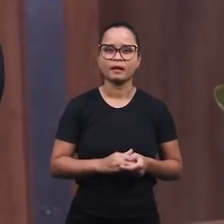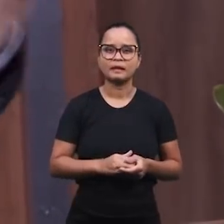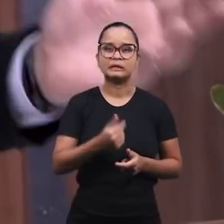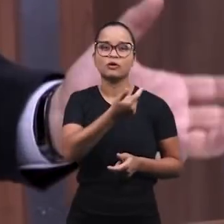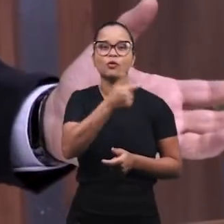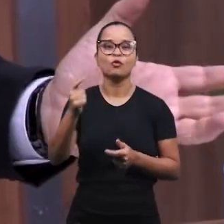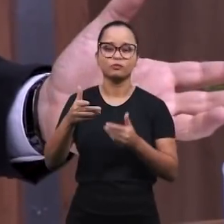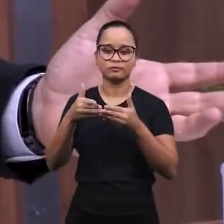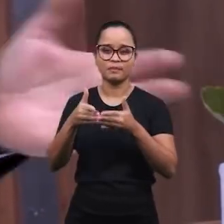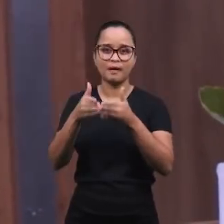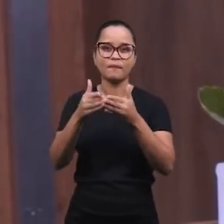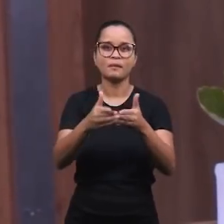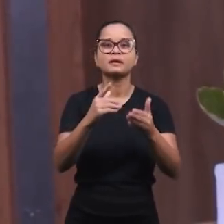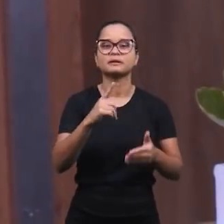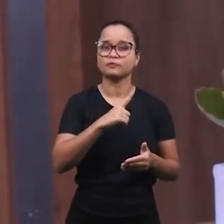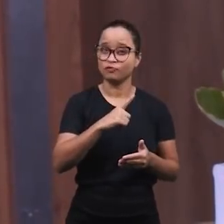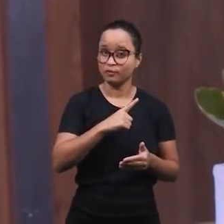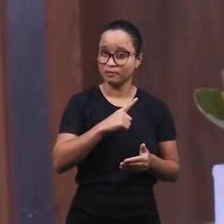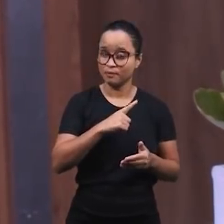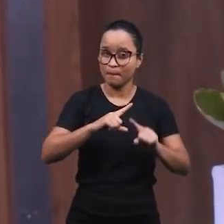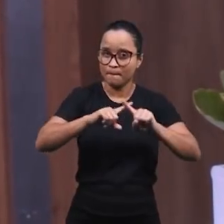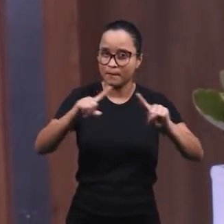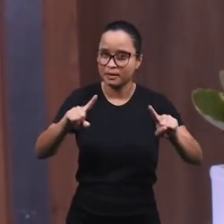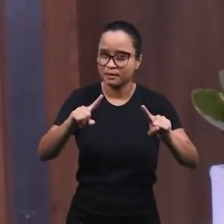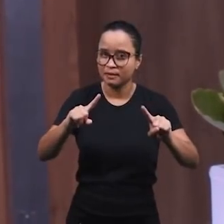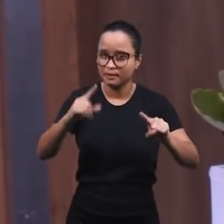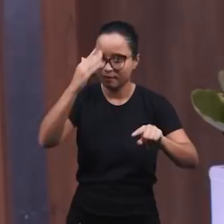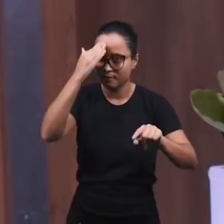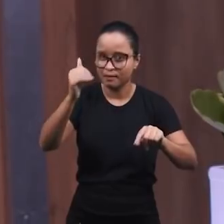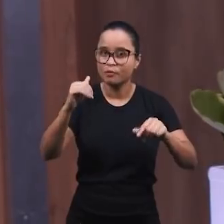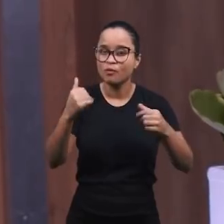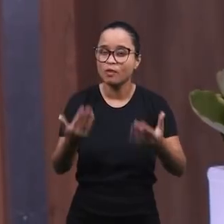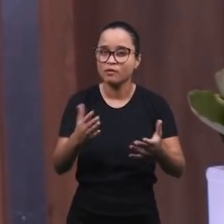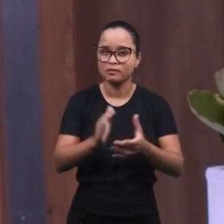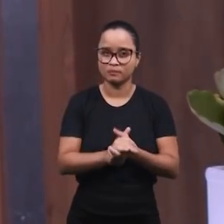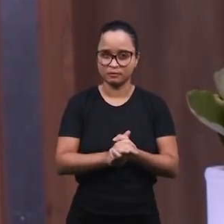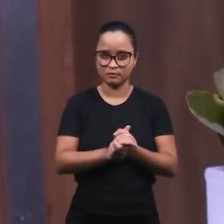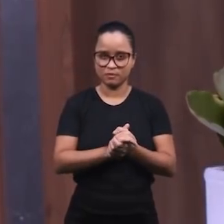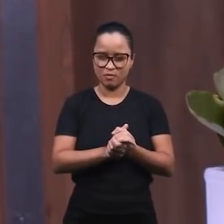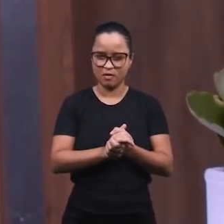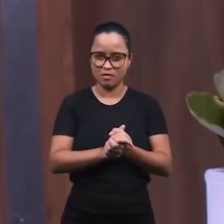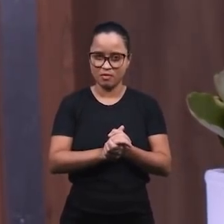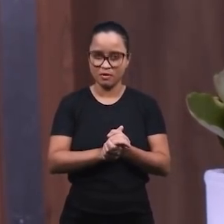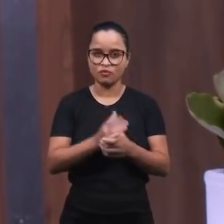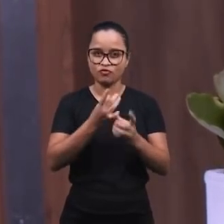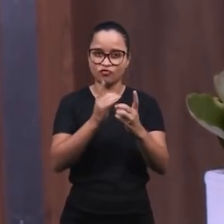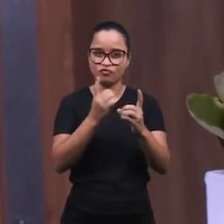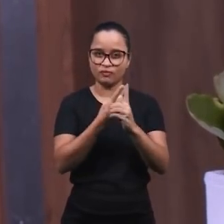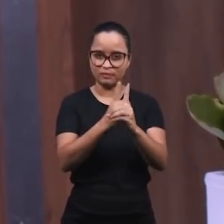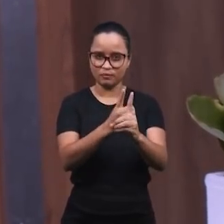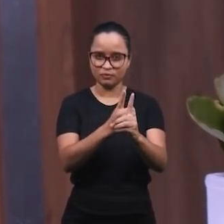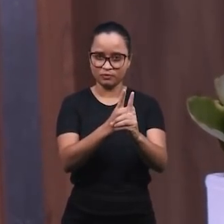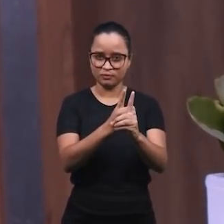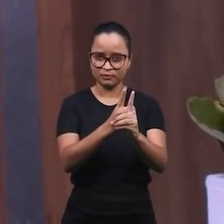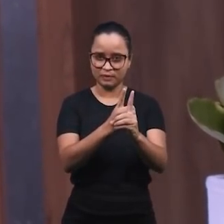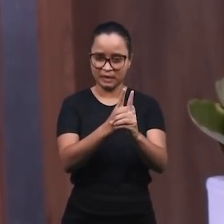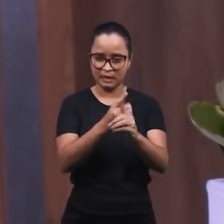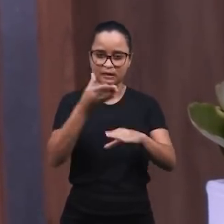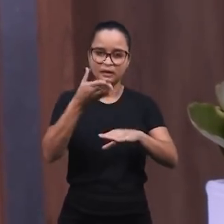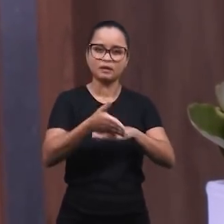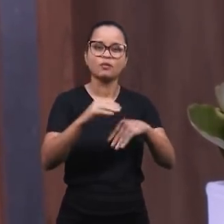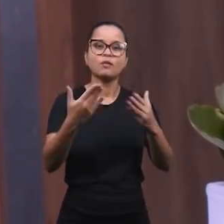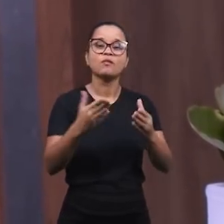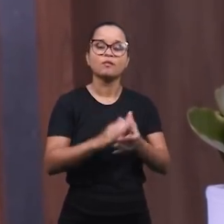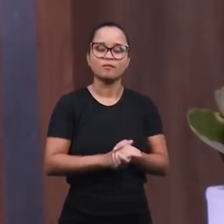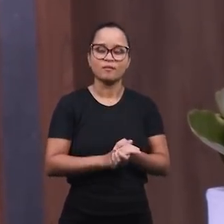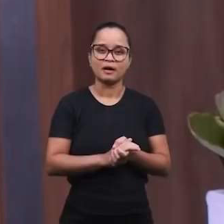Havia outros barquinhos ali. Mas sabe qual foi o barquinho onde os discípulos entraram? O barquinho onde